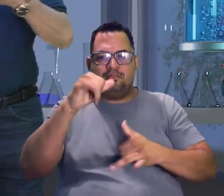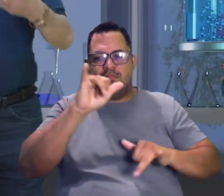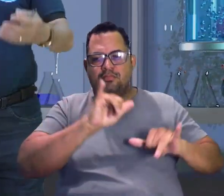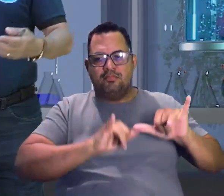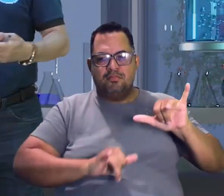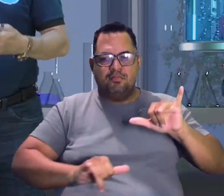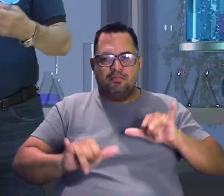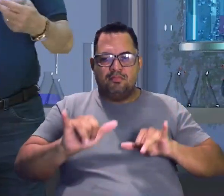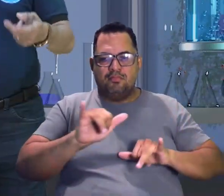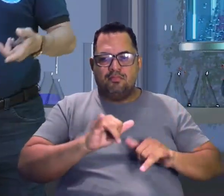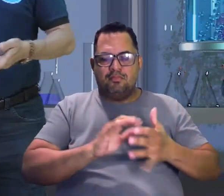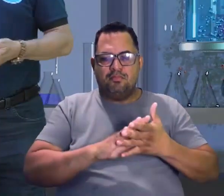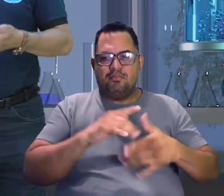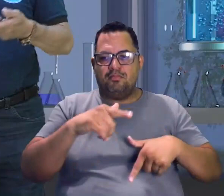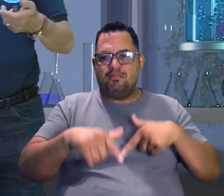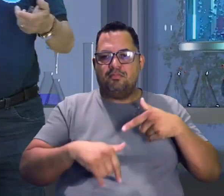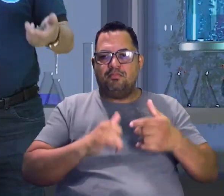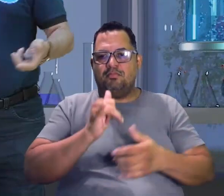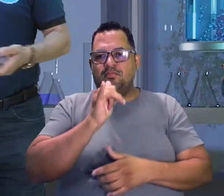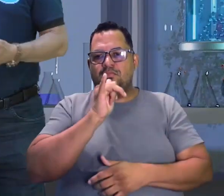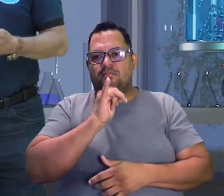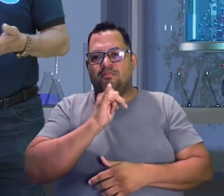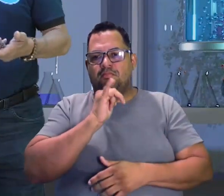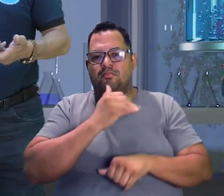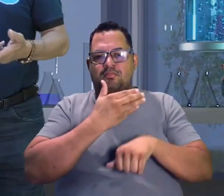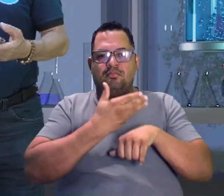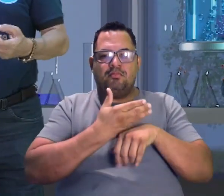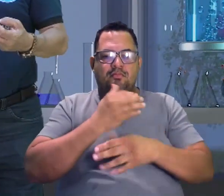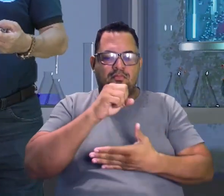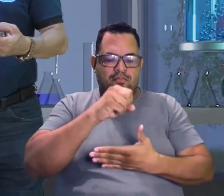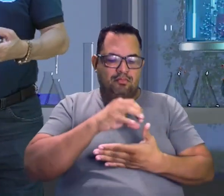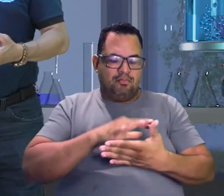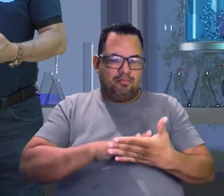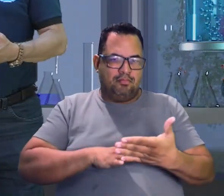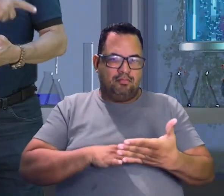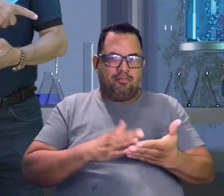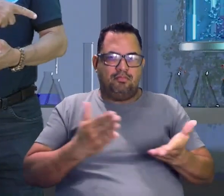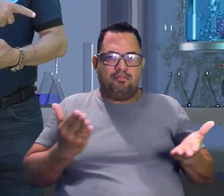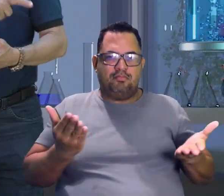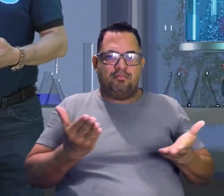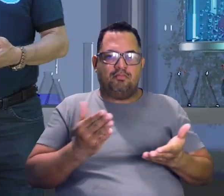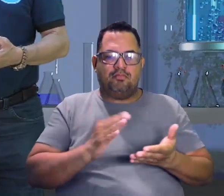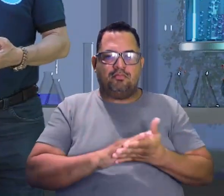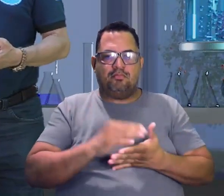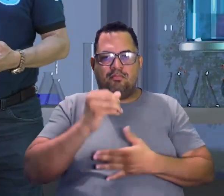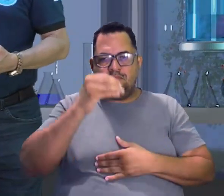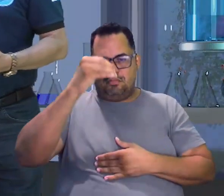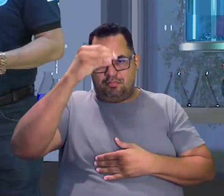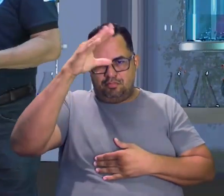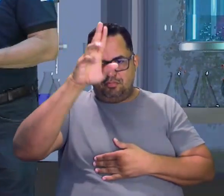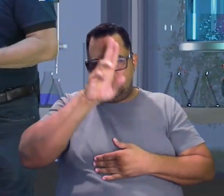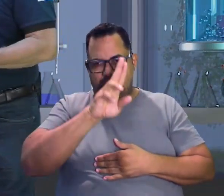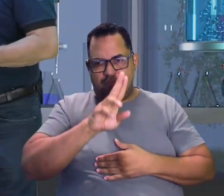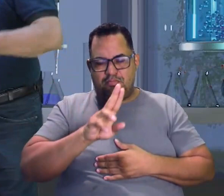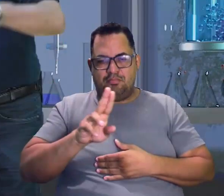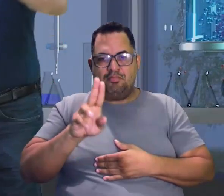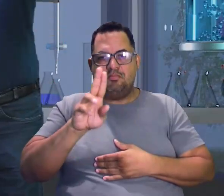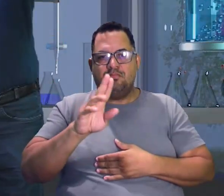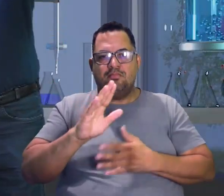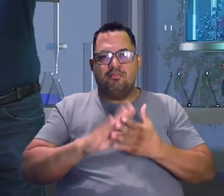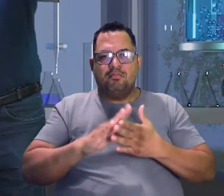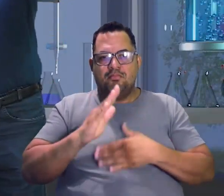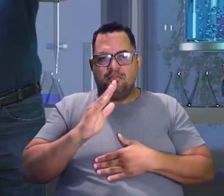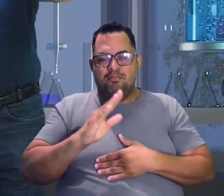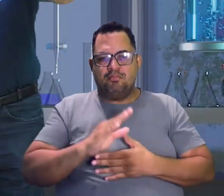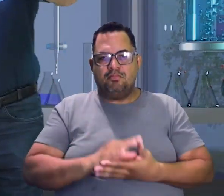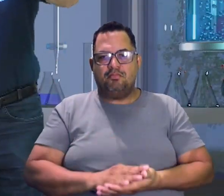trabalhar alguns exemplos, alguns exercícios, algumas questões, que esses conhecimentos serão indispensáveis, não é isso? Isso mesmo. E